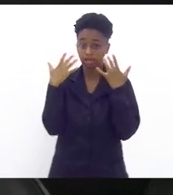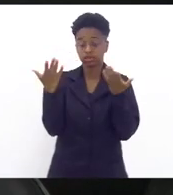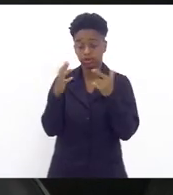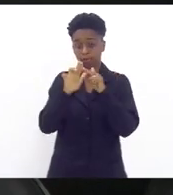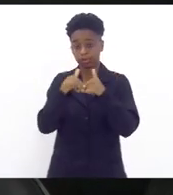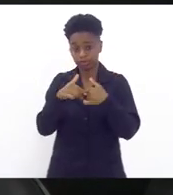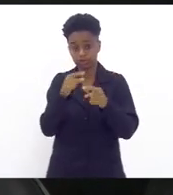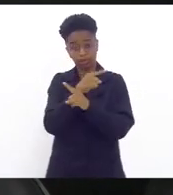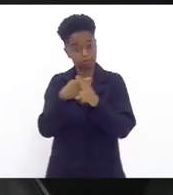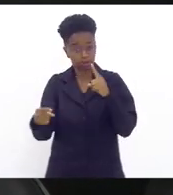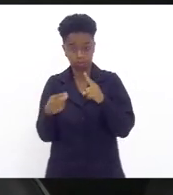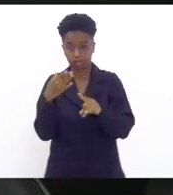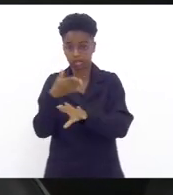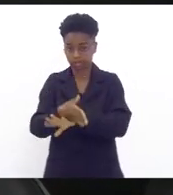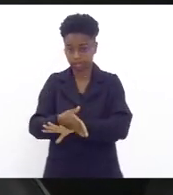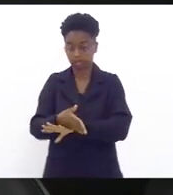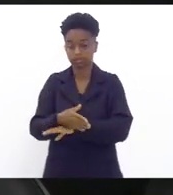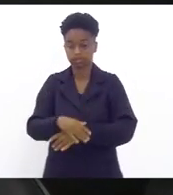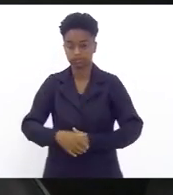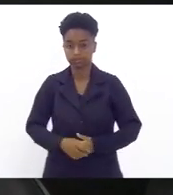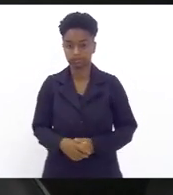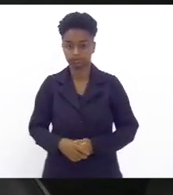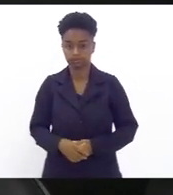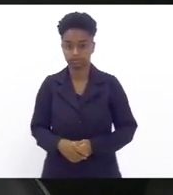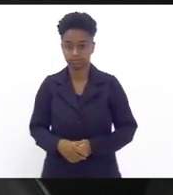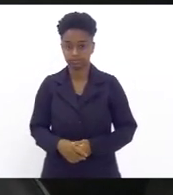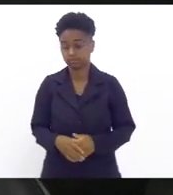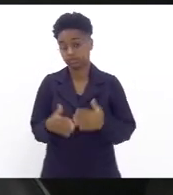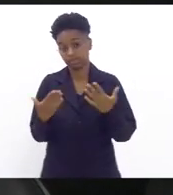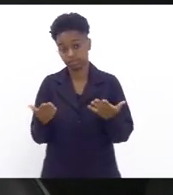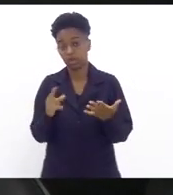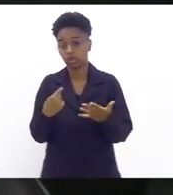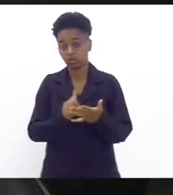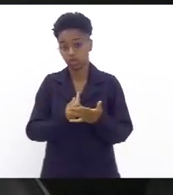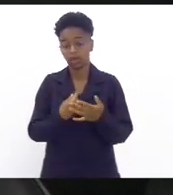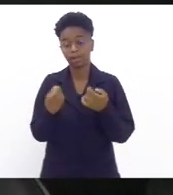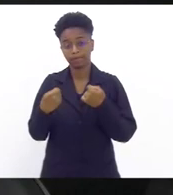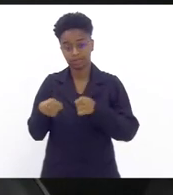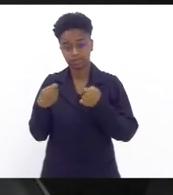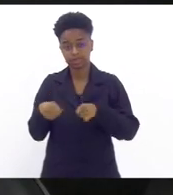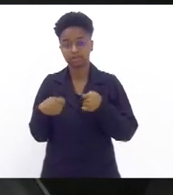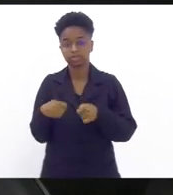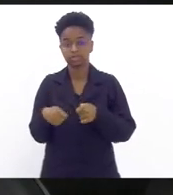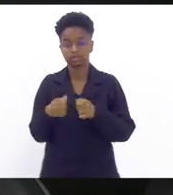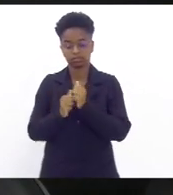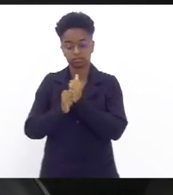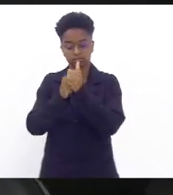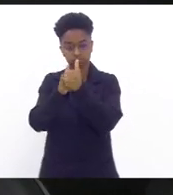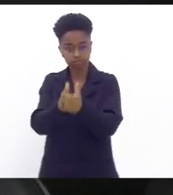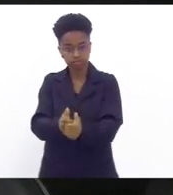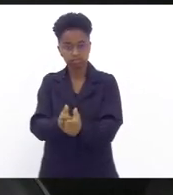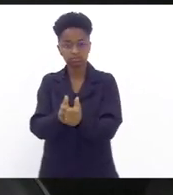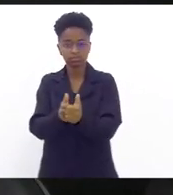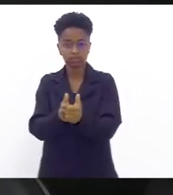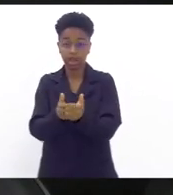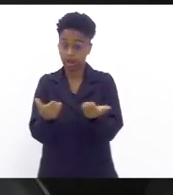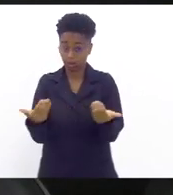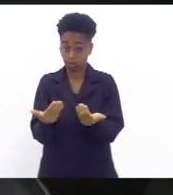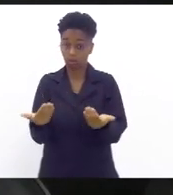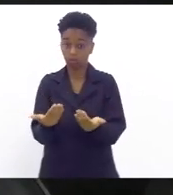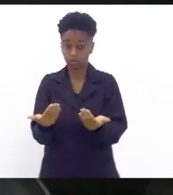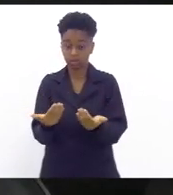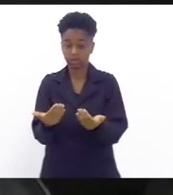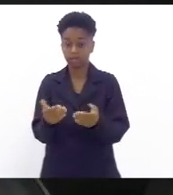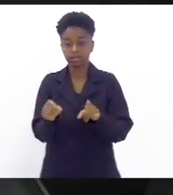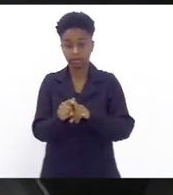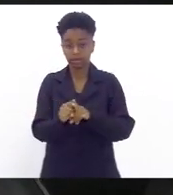interditado de vez né e não funcionasse então a gente precisa ter esse acompanhamento dessa vez e